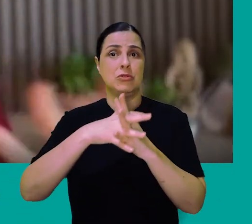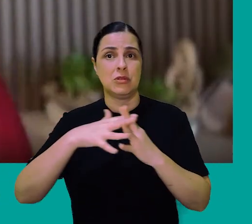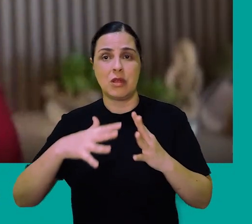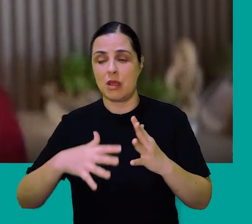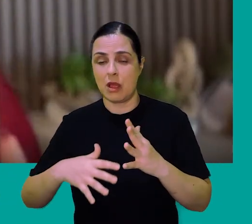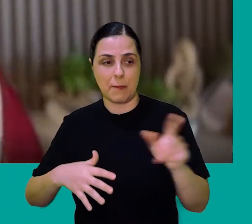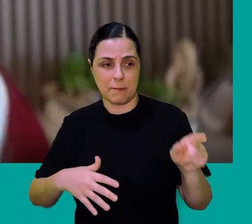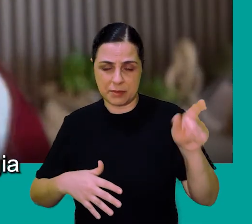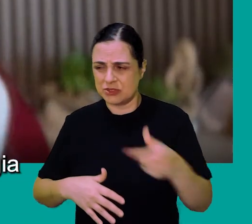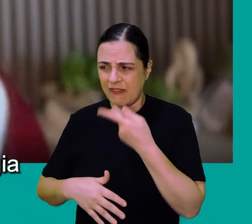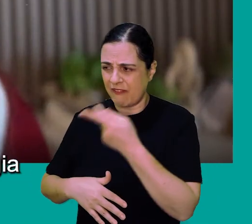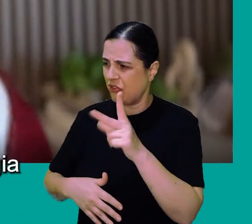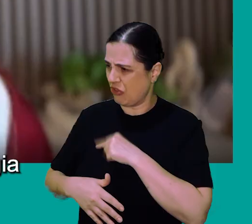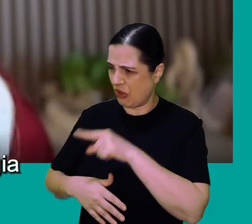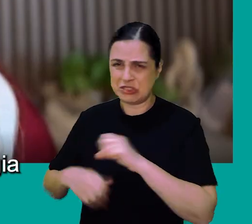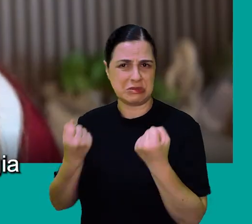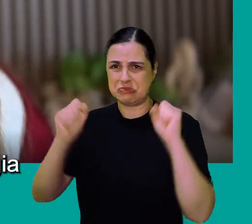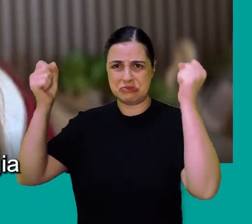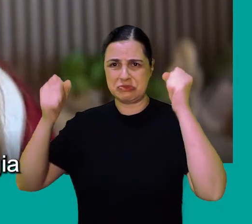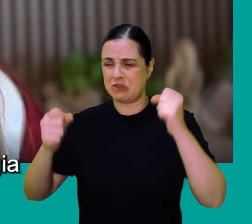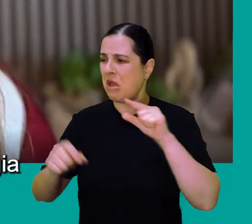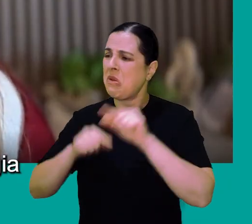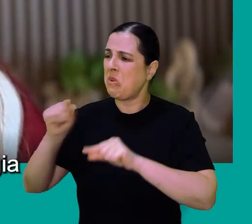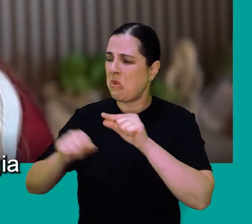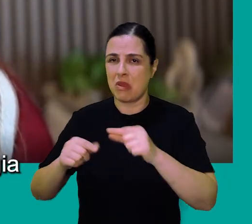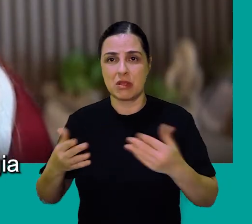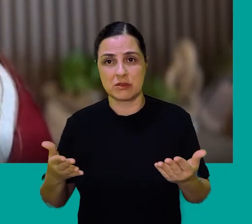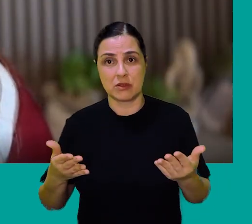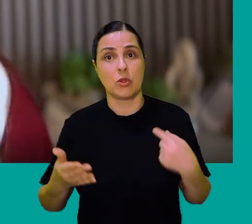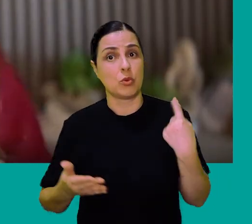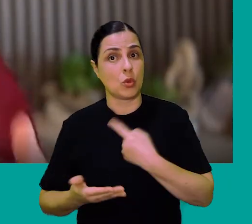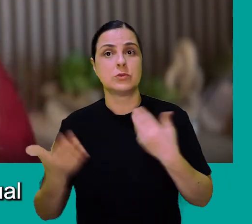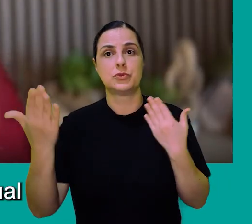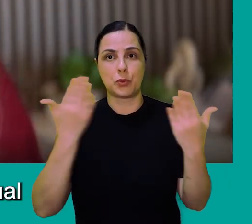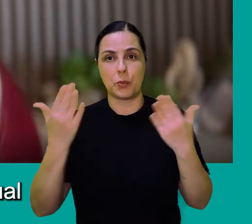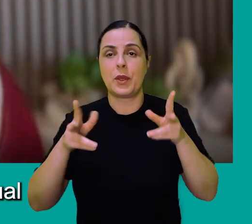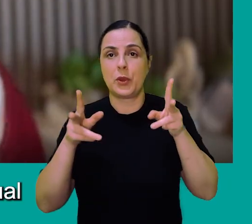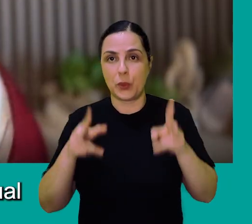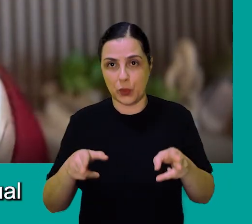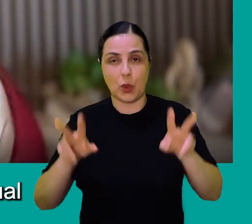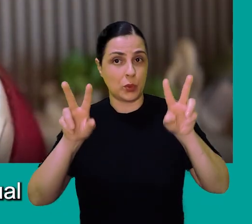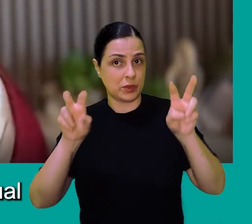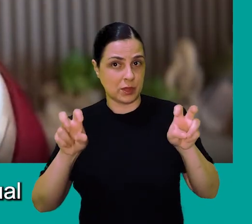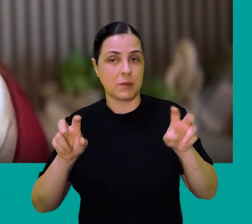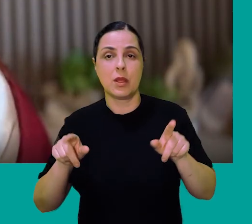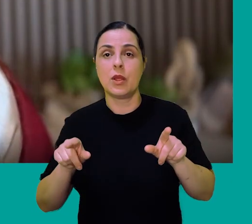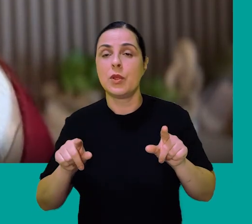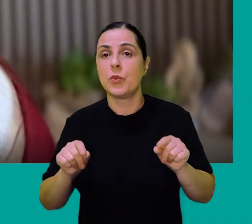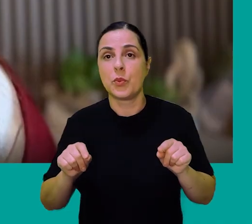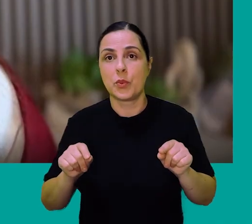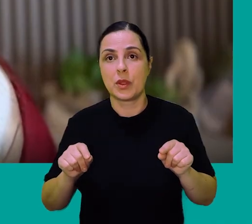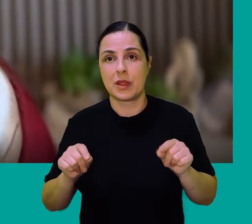tinha motivo. A gente costuma, né, fazer uma analogia quando a gente está falando sobre esse tema, que é igual